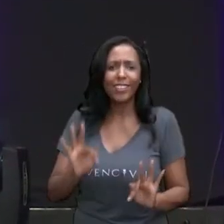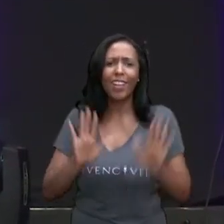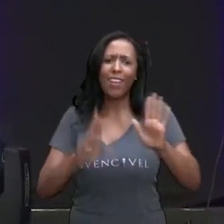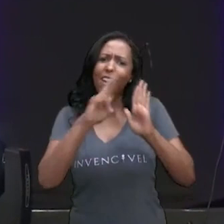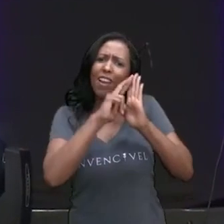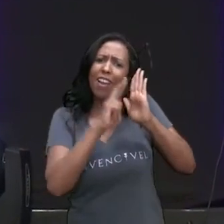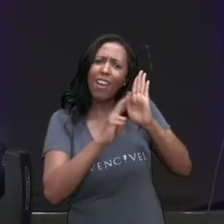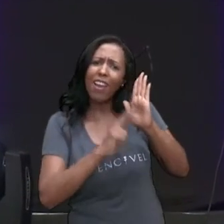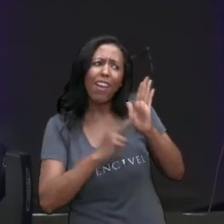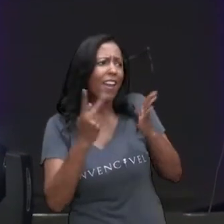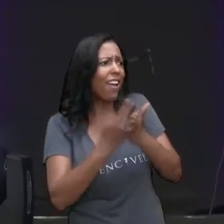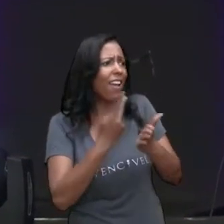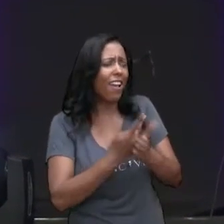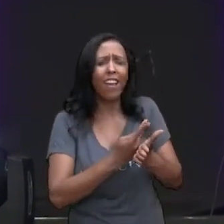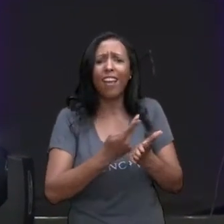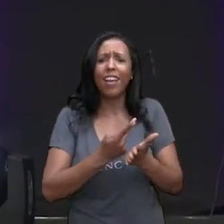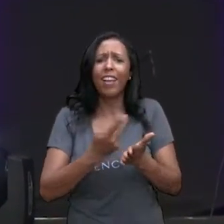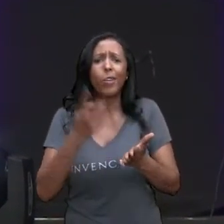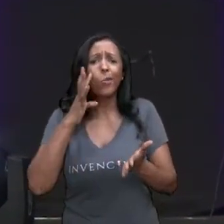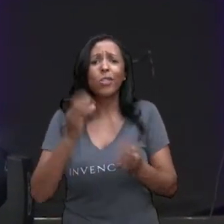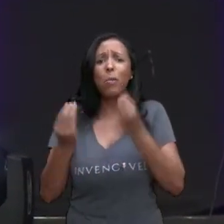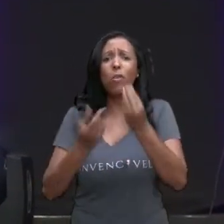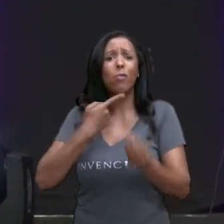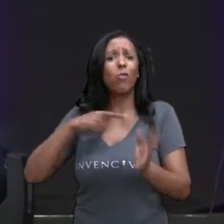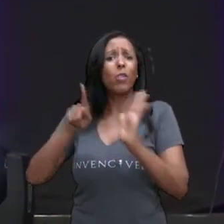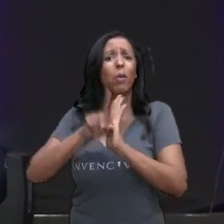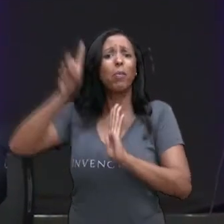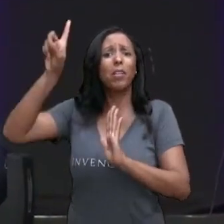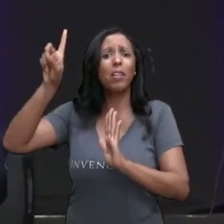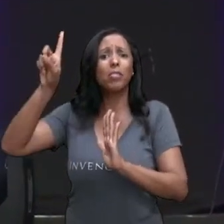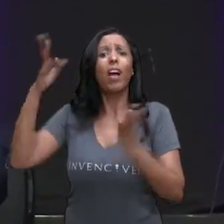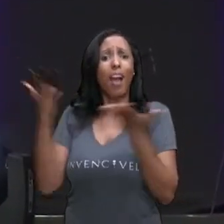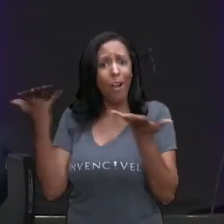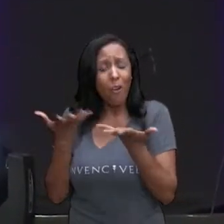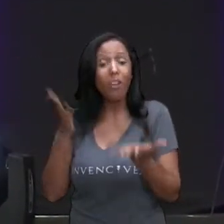Deus. E a partir daí, eu começo a liderar o mundo pelo exemplo.